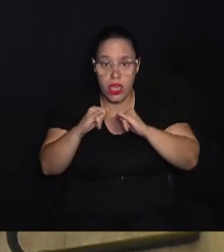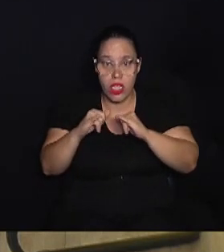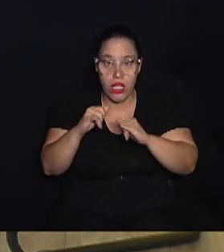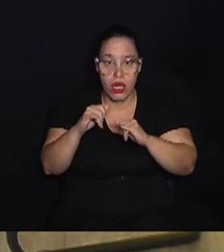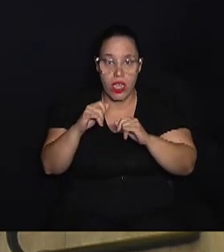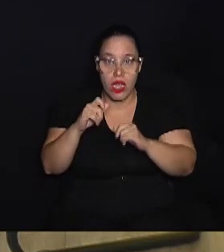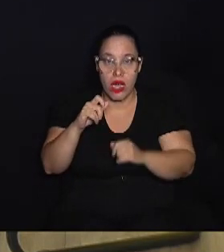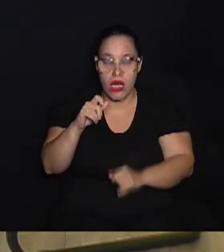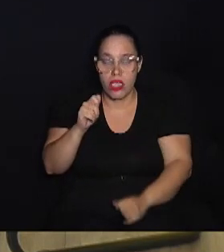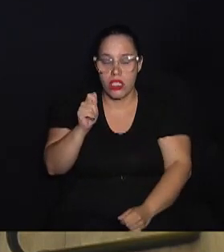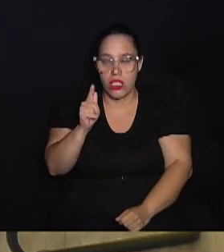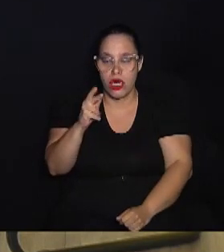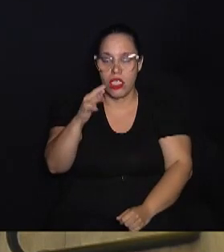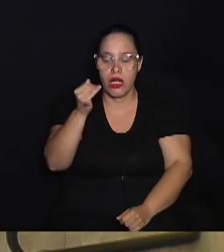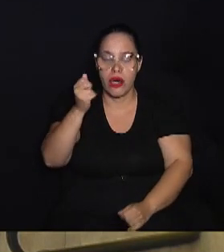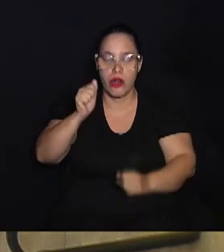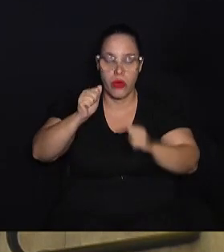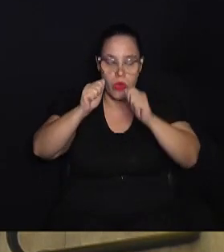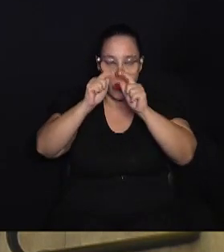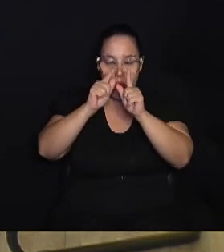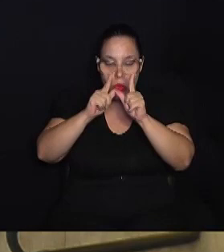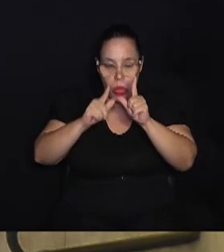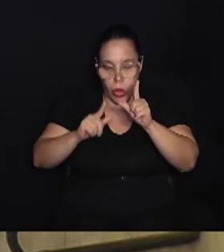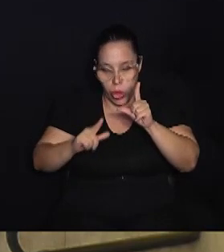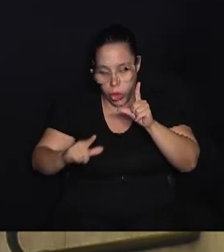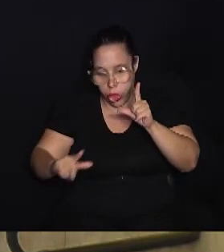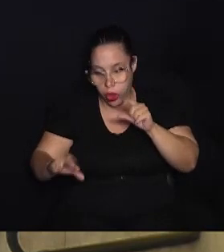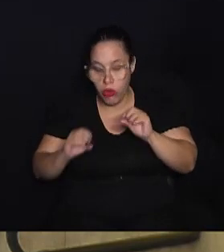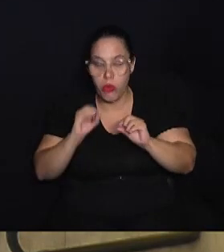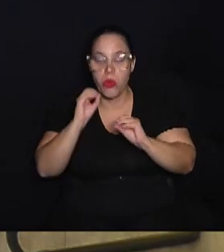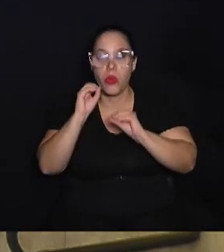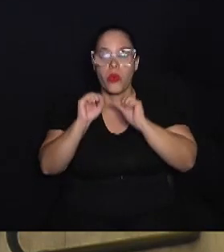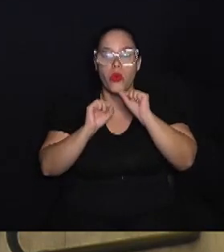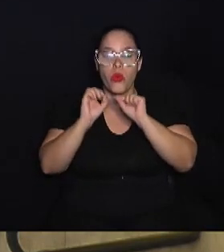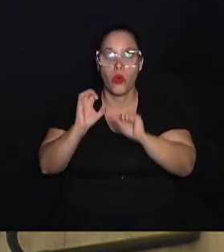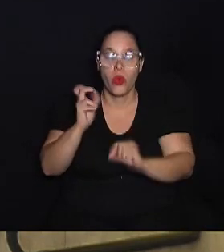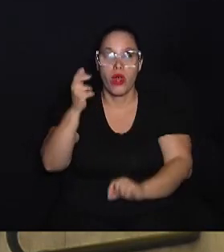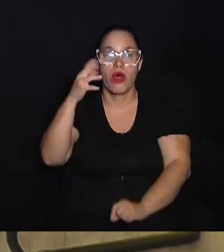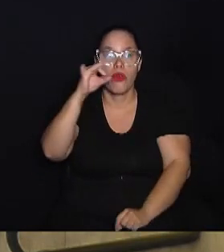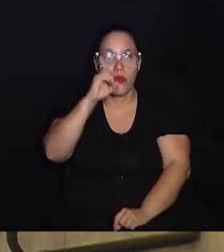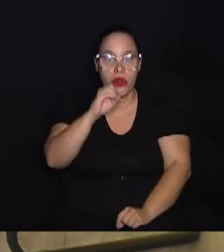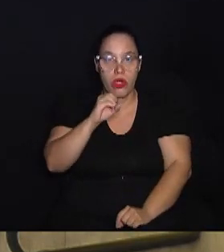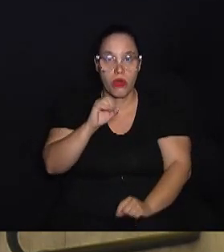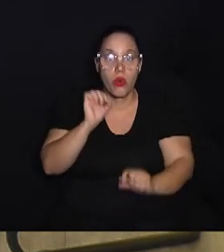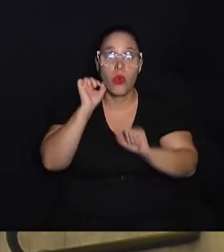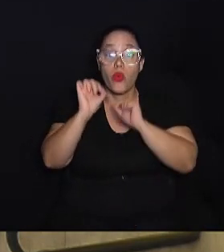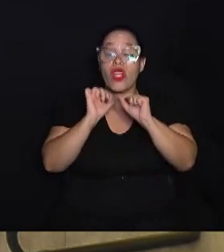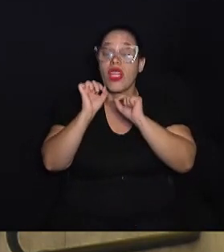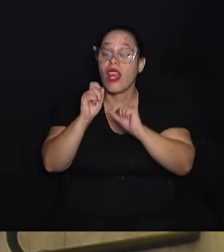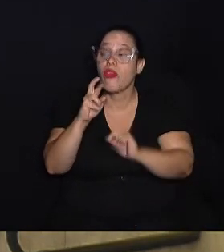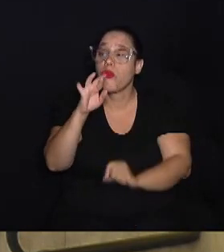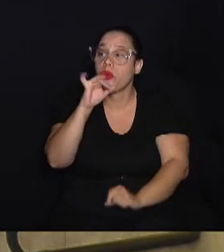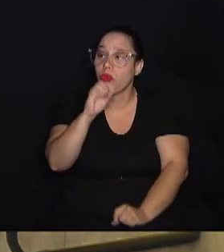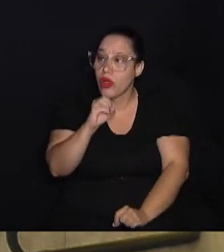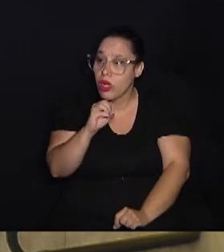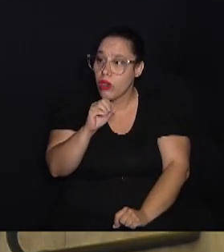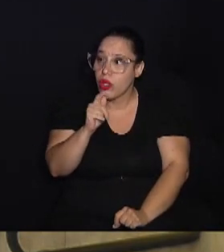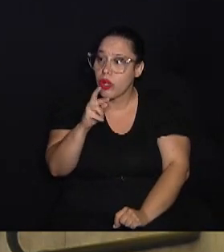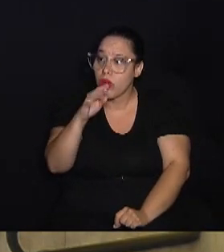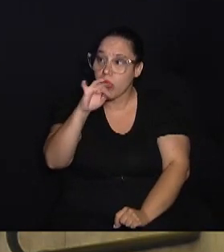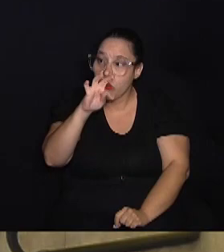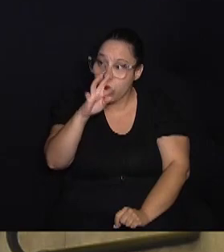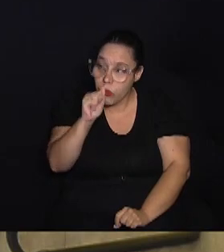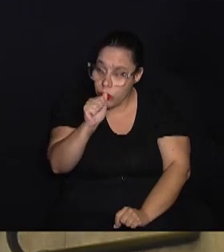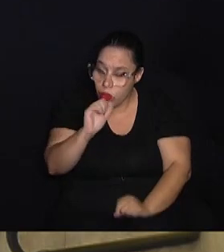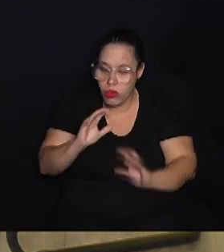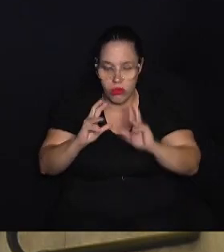estão derretendo, o que está acontecendo? É o efeito estufa? O que é o efeito estufa? O que é isso? Então, de forma geral, a gente